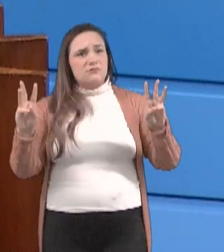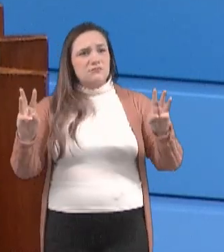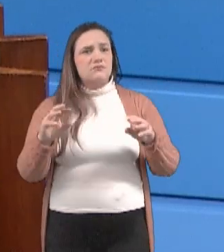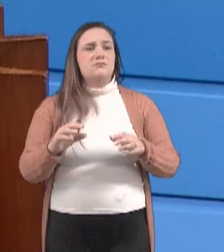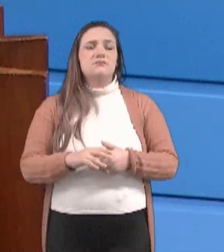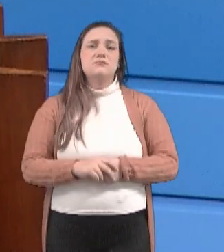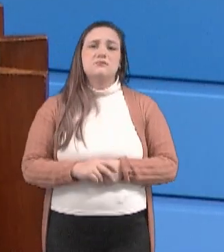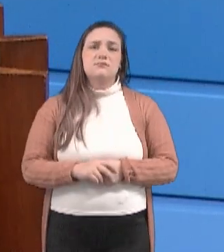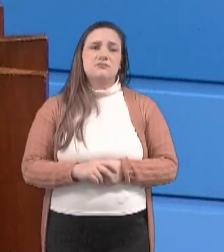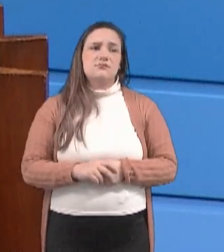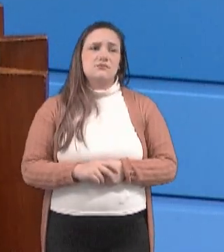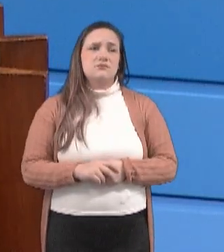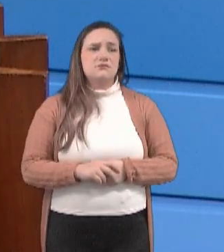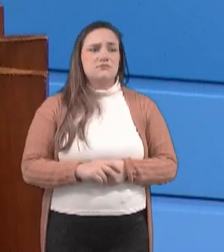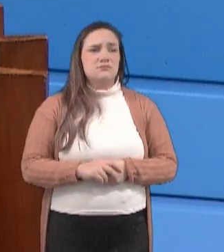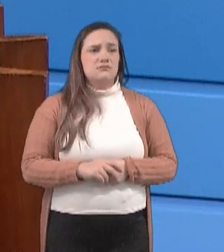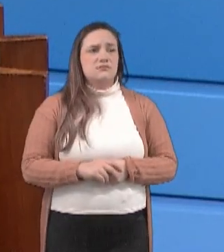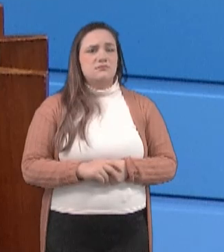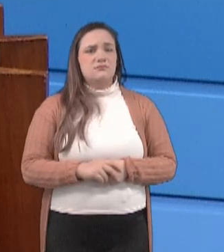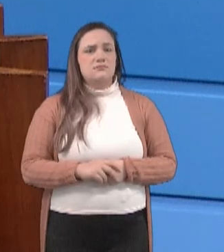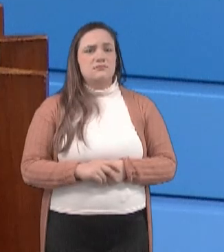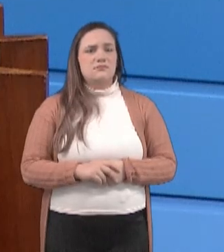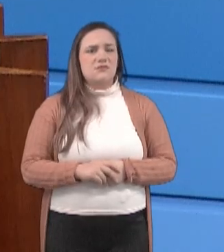tem aqui: